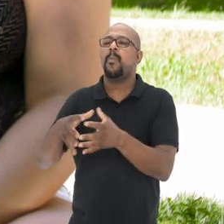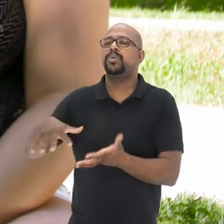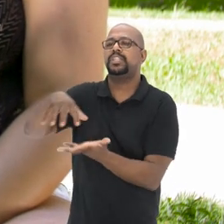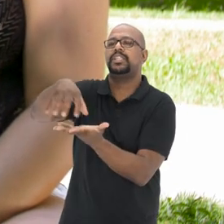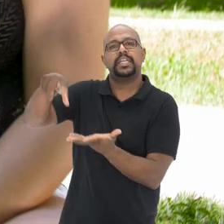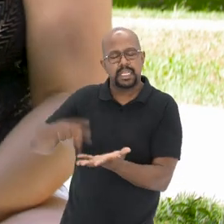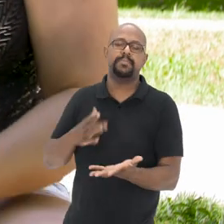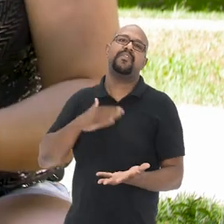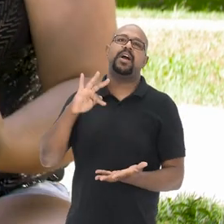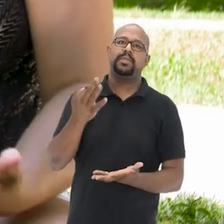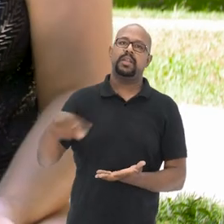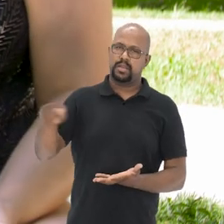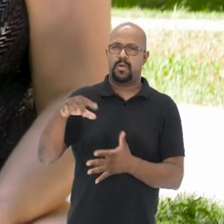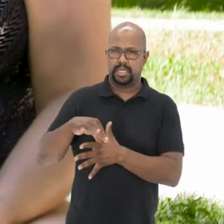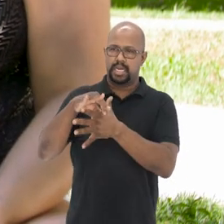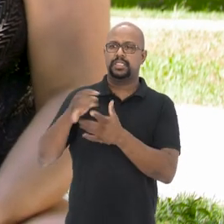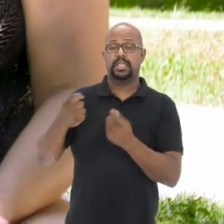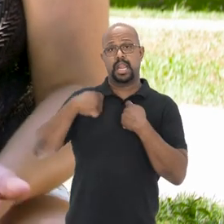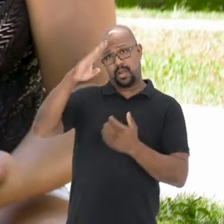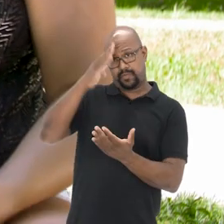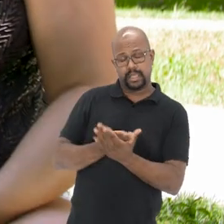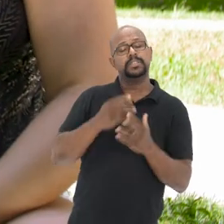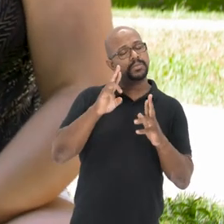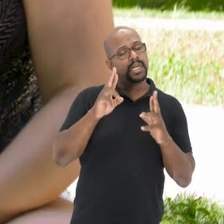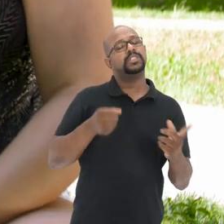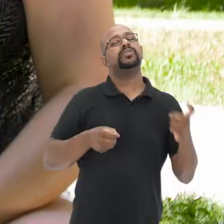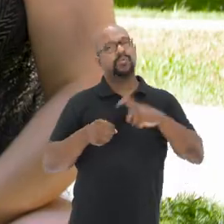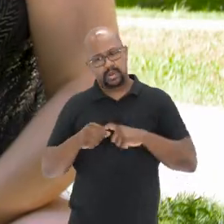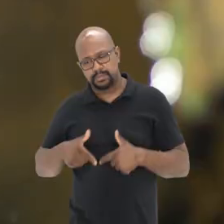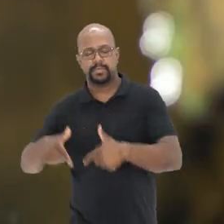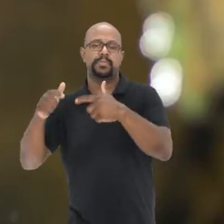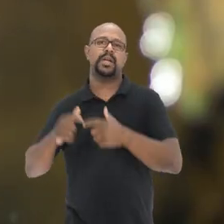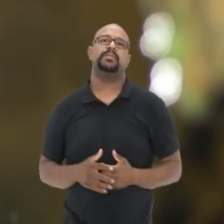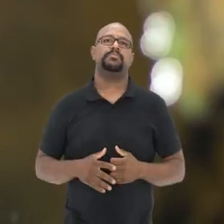nossa família. Então as lideranças, elas dão essa confiança e esperam que a gente retorne.